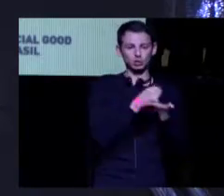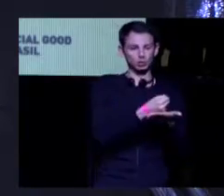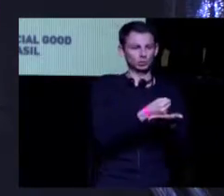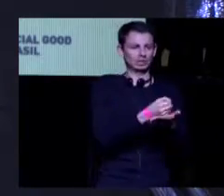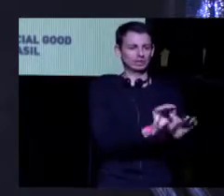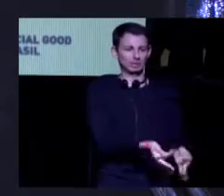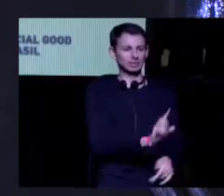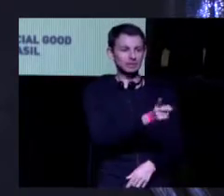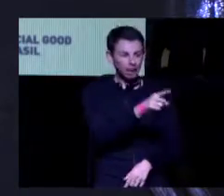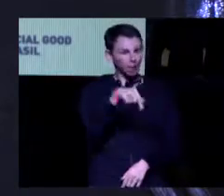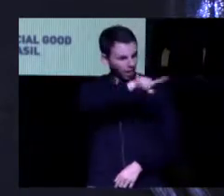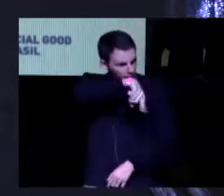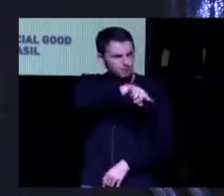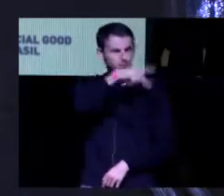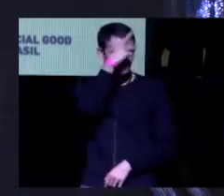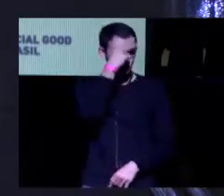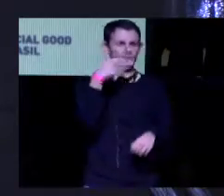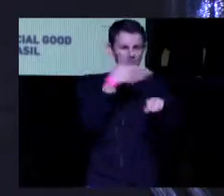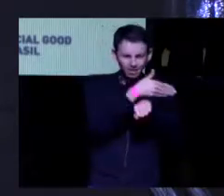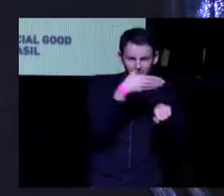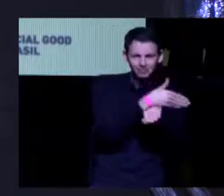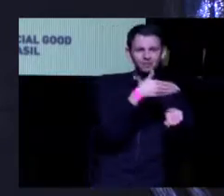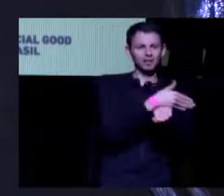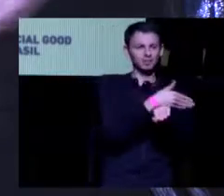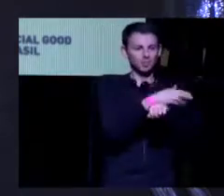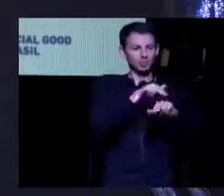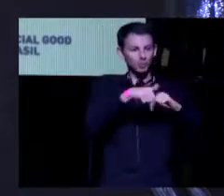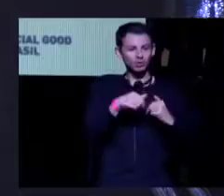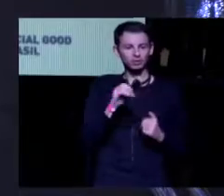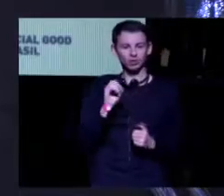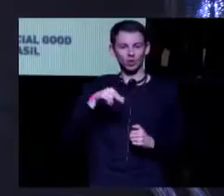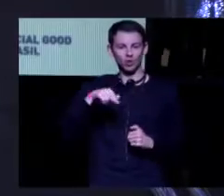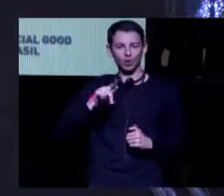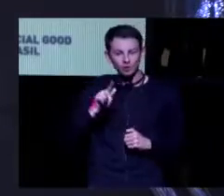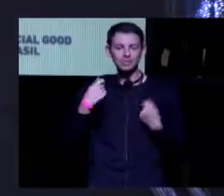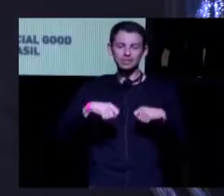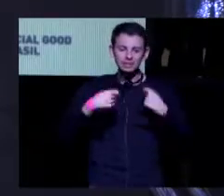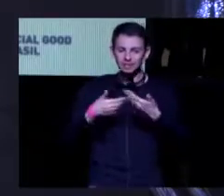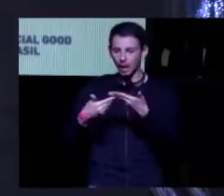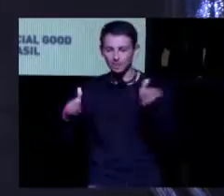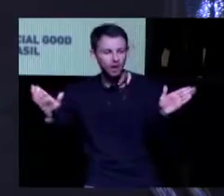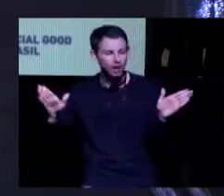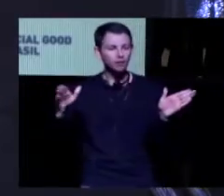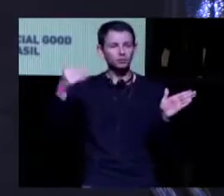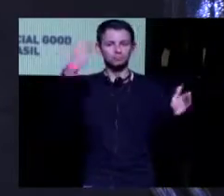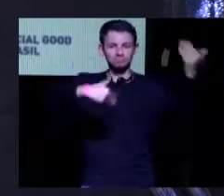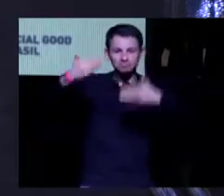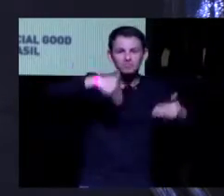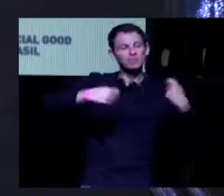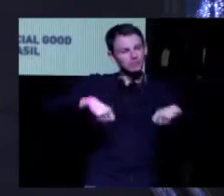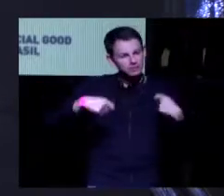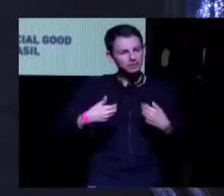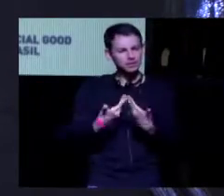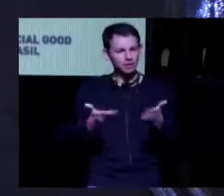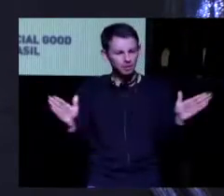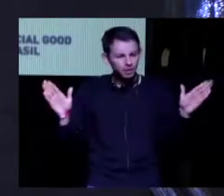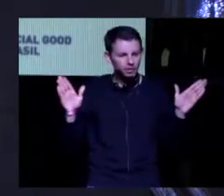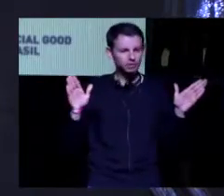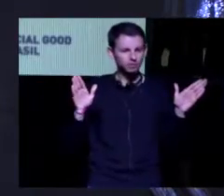realmente participam, e as organizações têm que estar abertas a essa participação, têm que estar abertas a essa cocriação e as pessoas